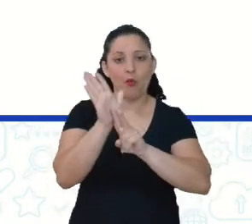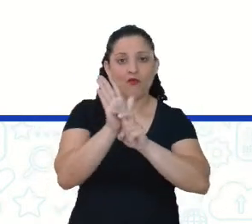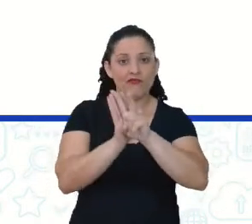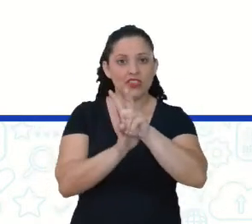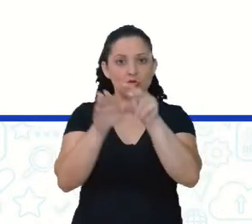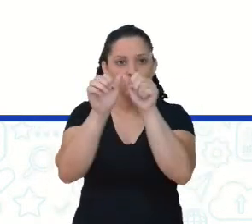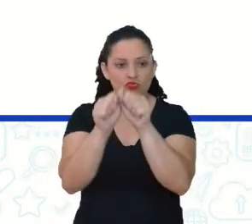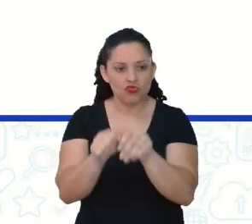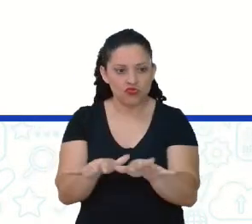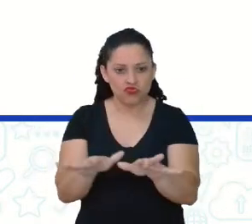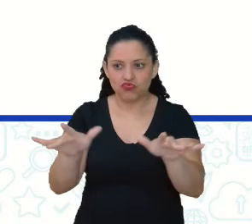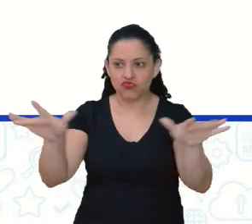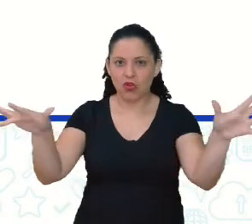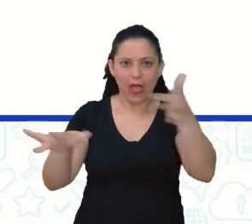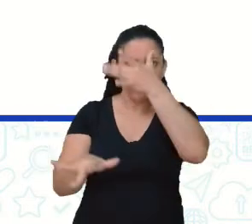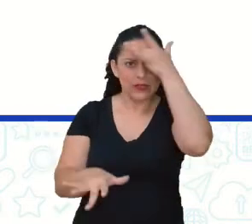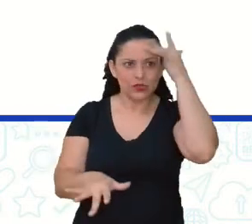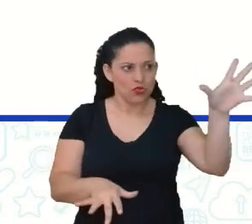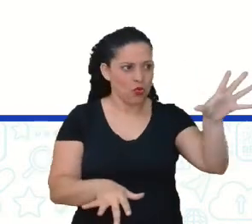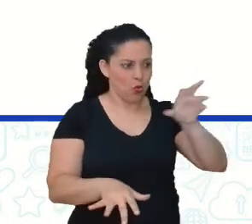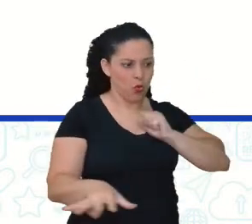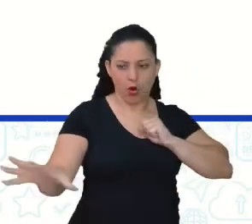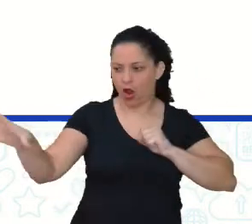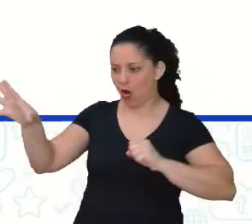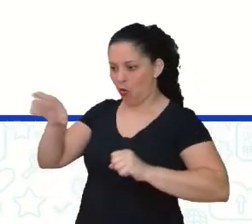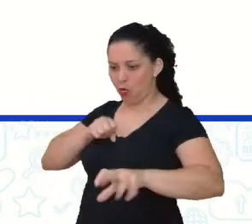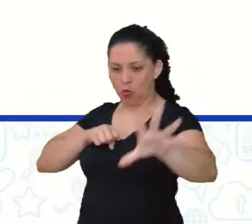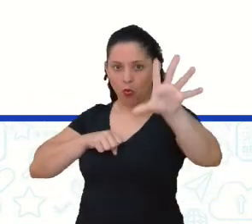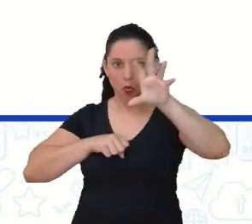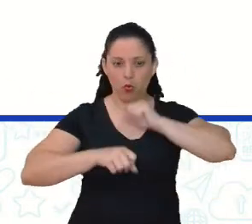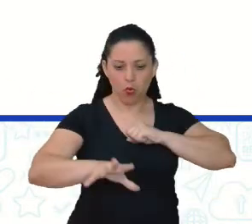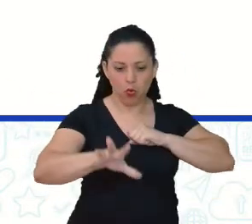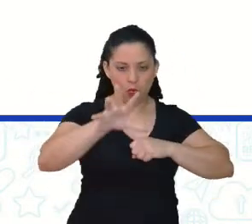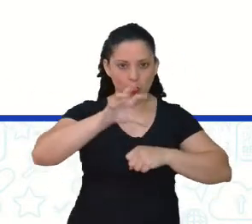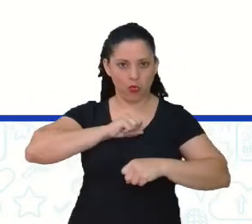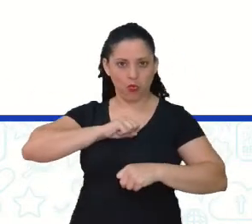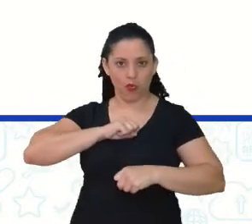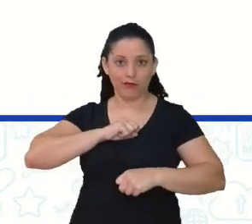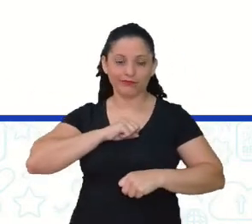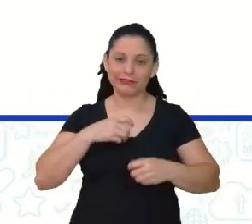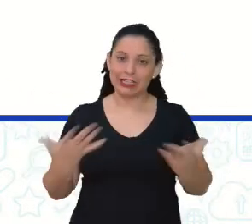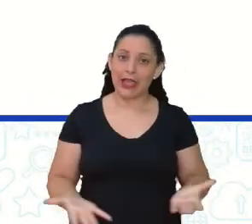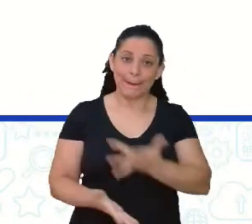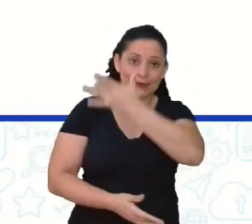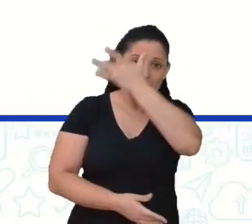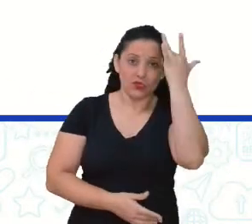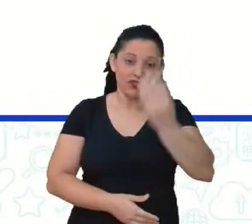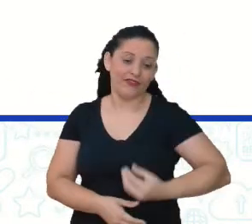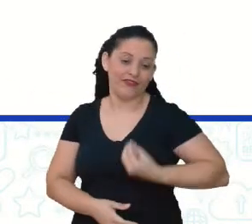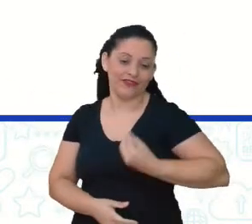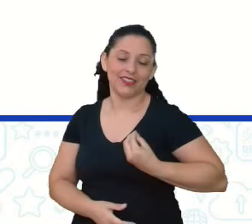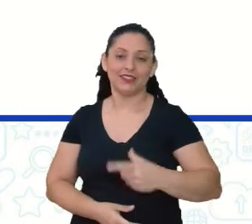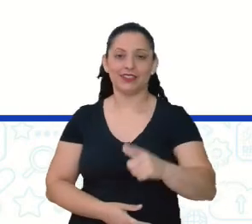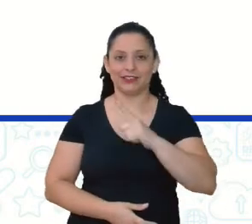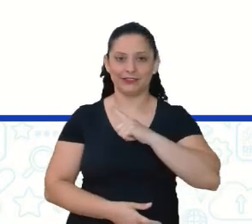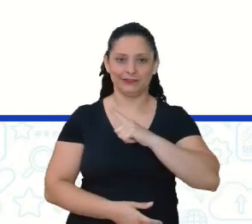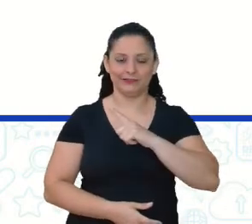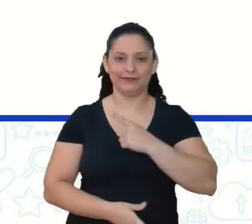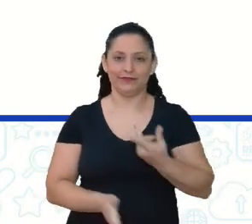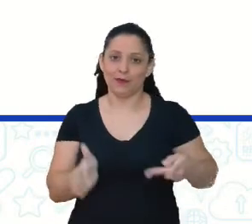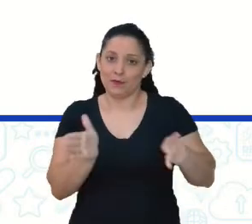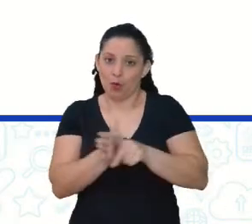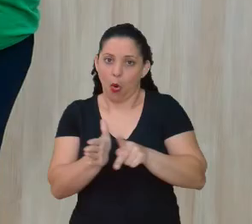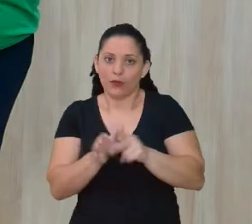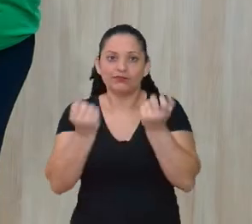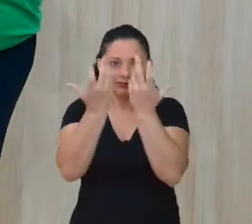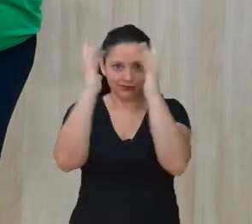começa a infectar pessoas, né, pelo mundo todo. E pessoas são seres vivos, né, e fazem parte do